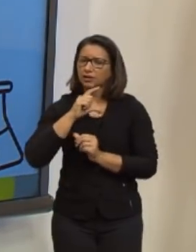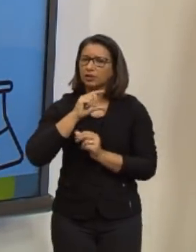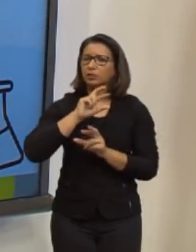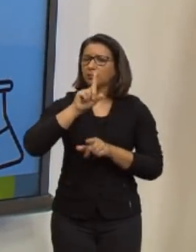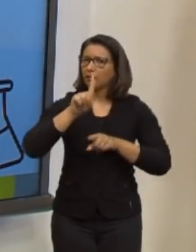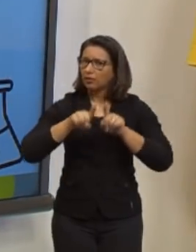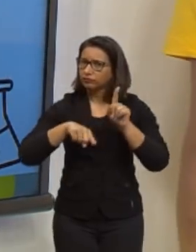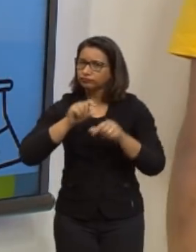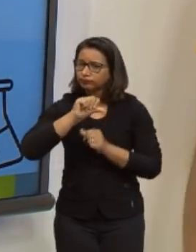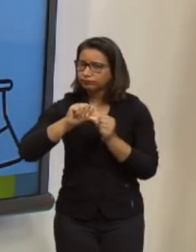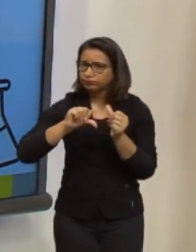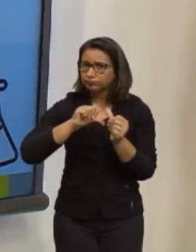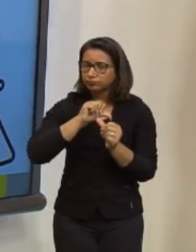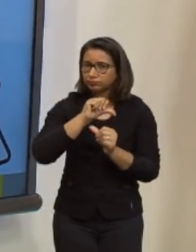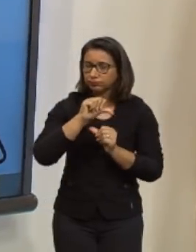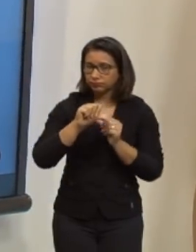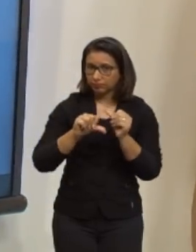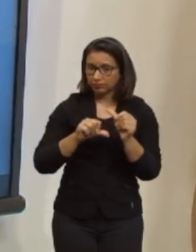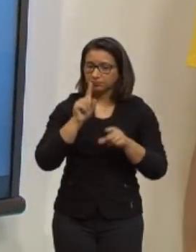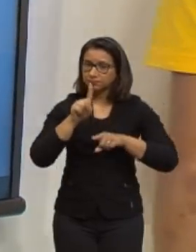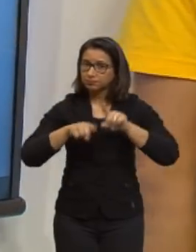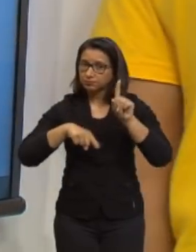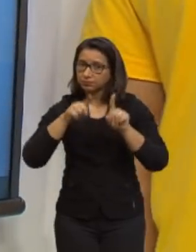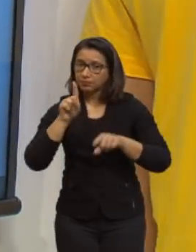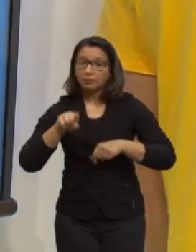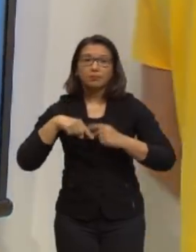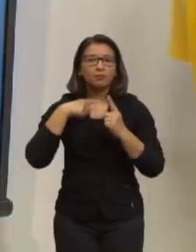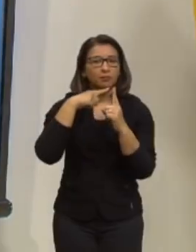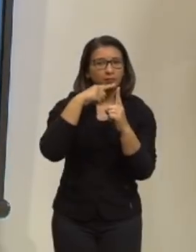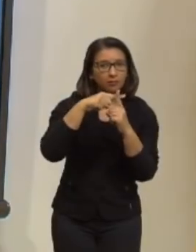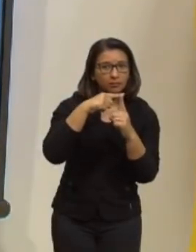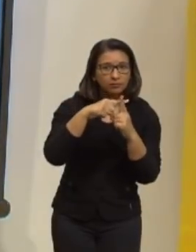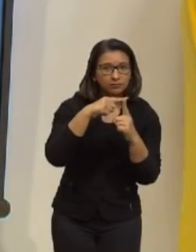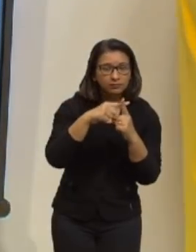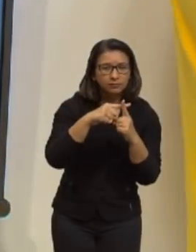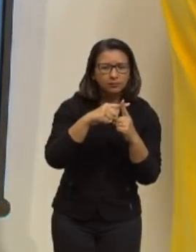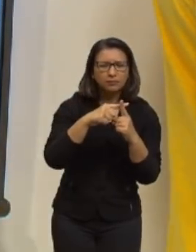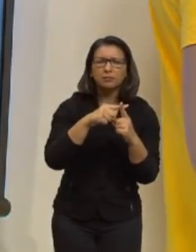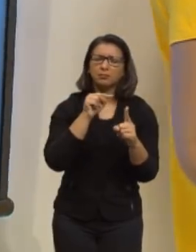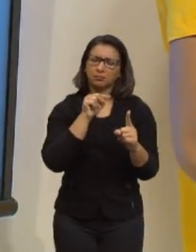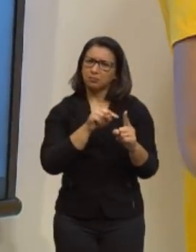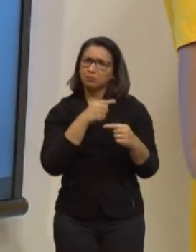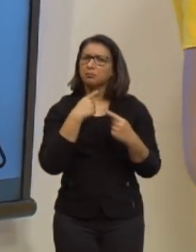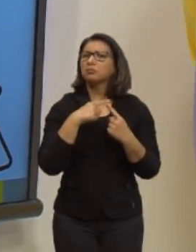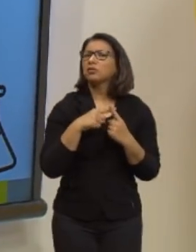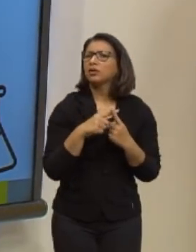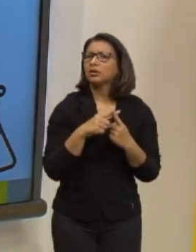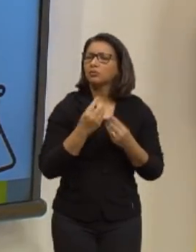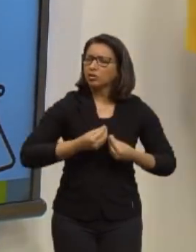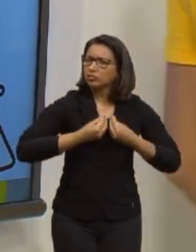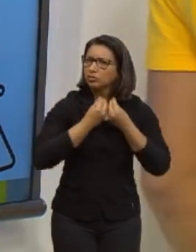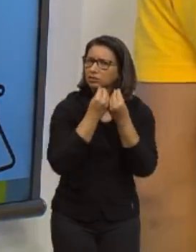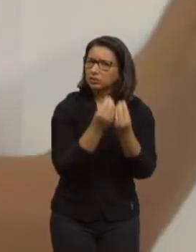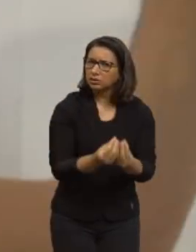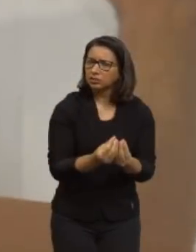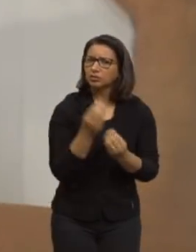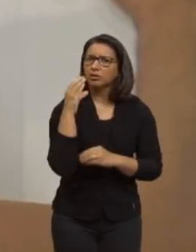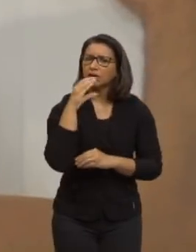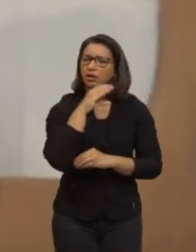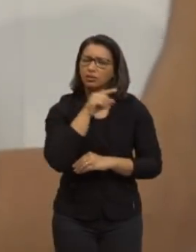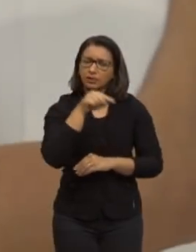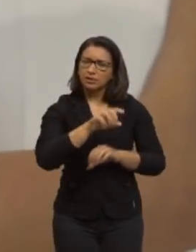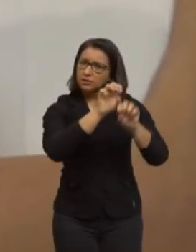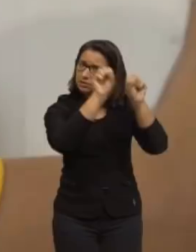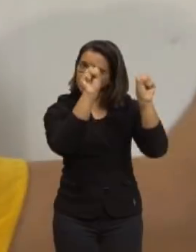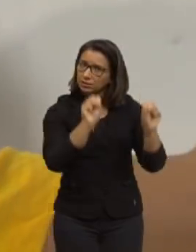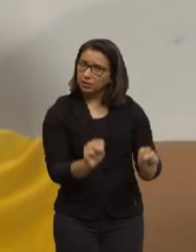variação de entalpia é positiva porque que é positiva porque eu estou dando calor para esse sistema